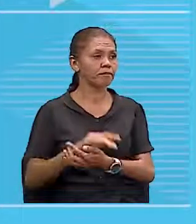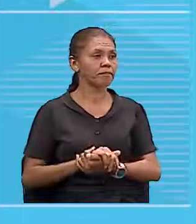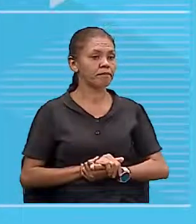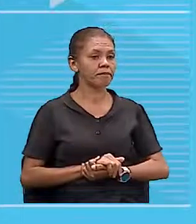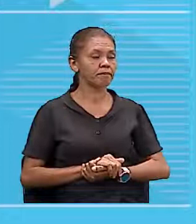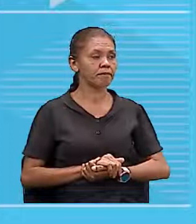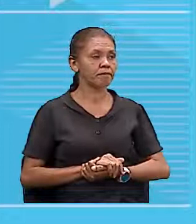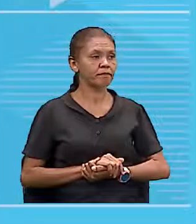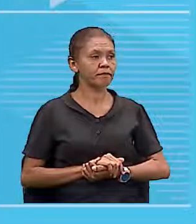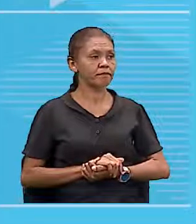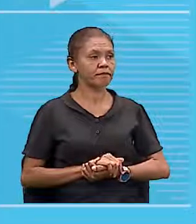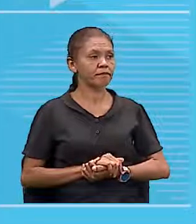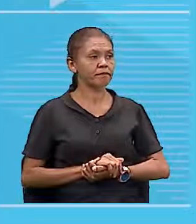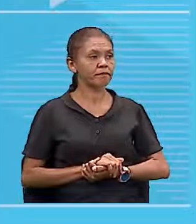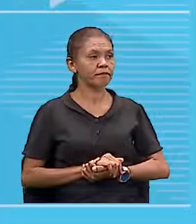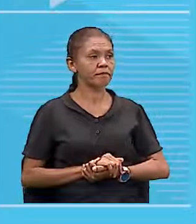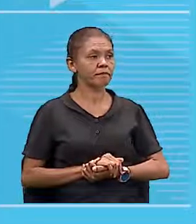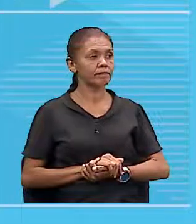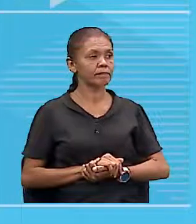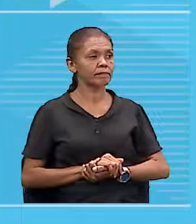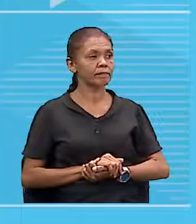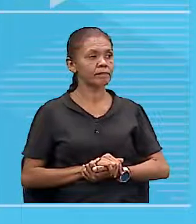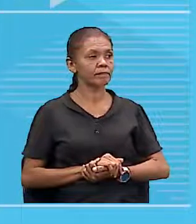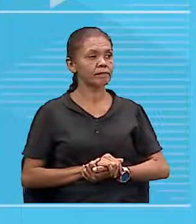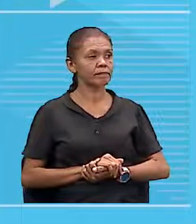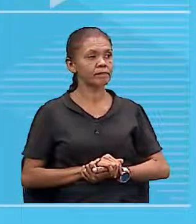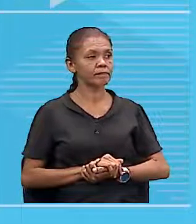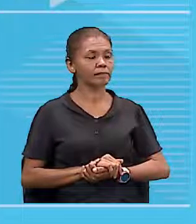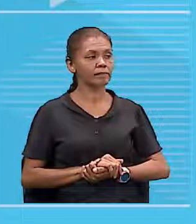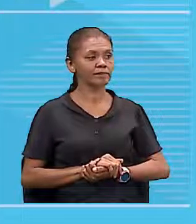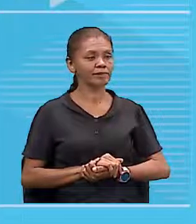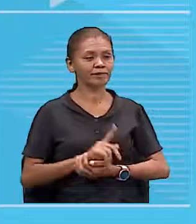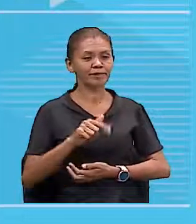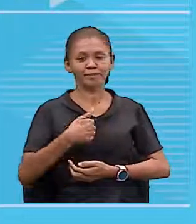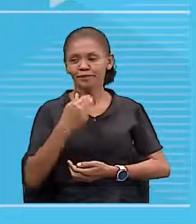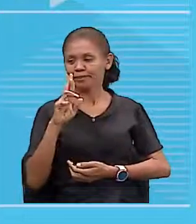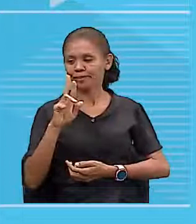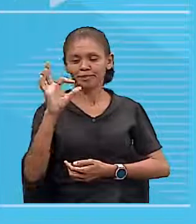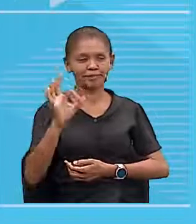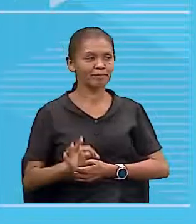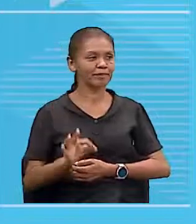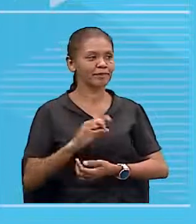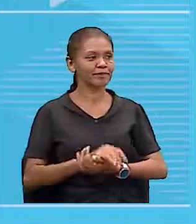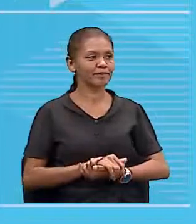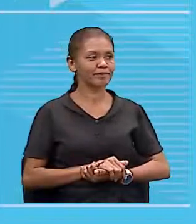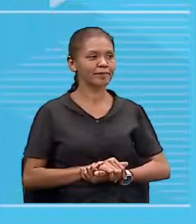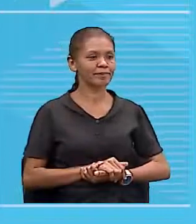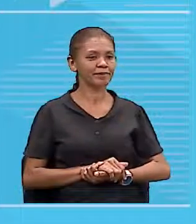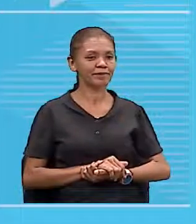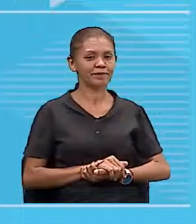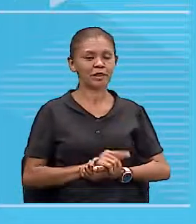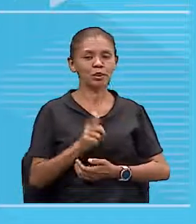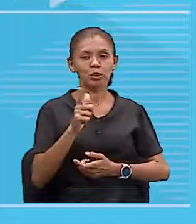nós acertaríamos os concorrentes e não vê nenhum rastro da gente nem o Rastro